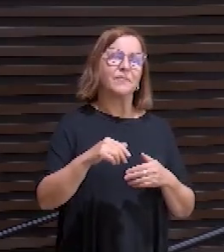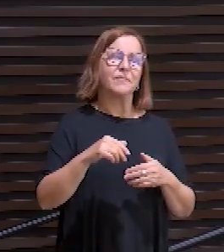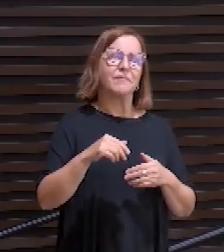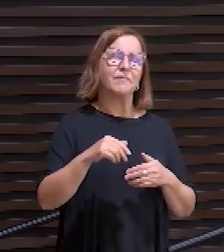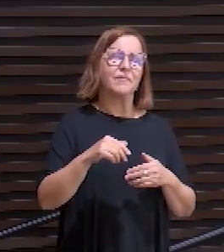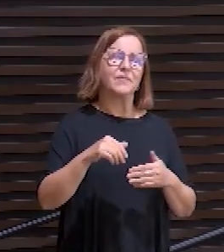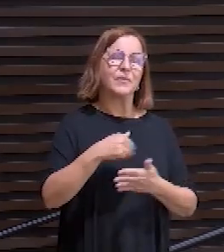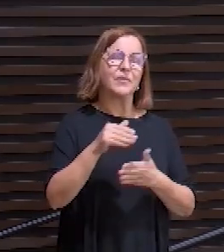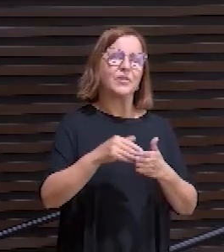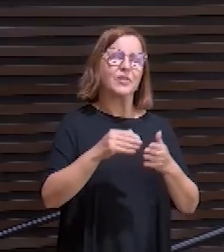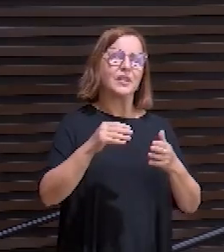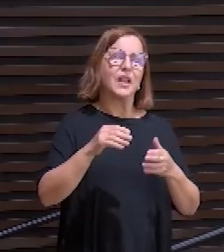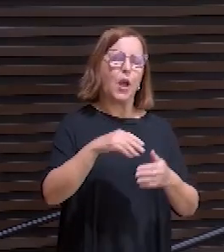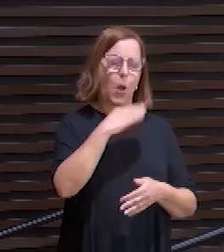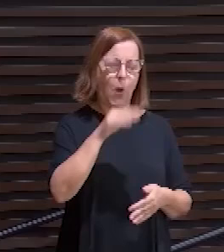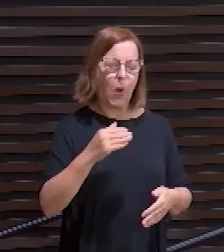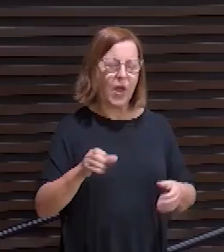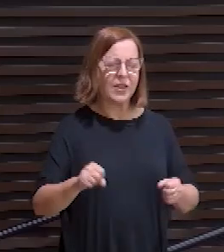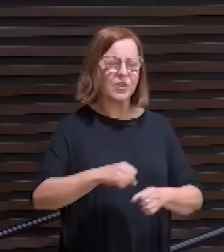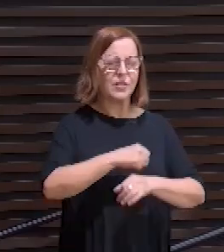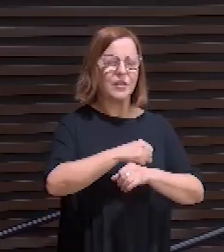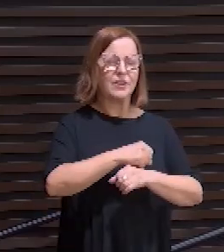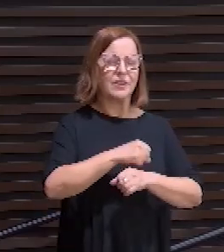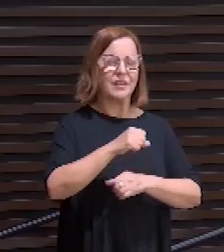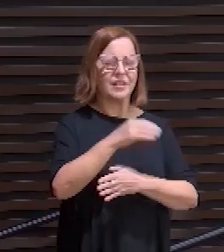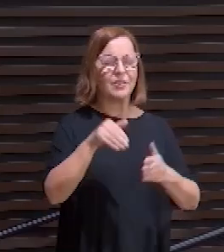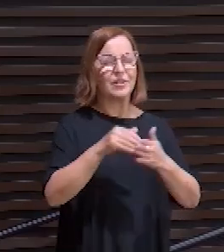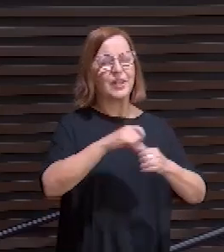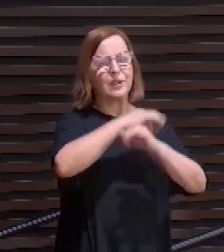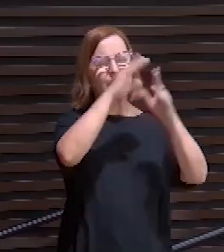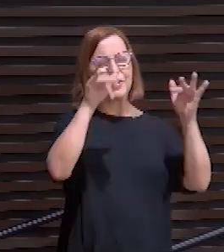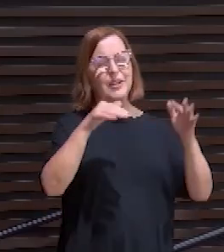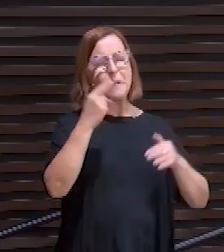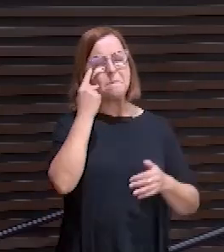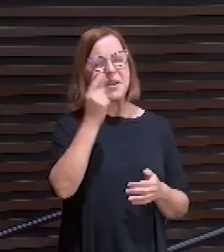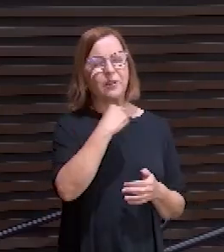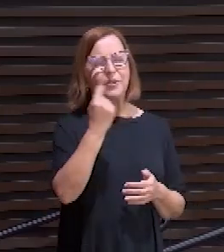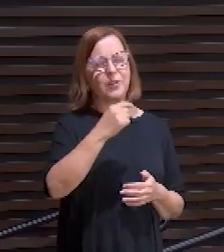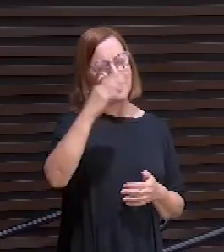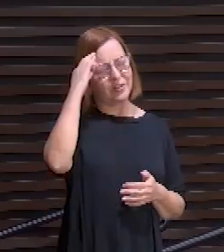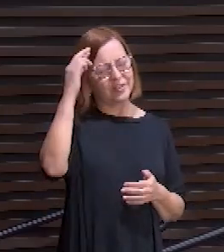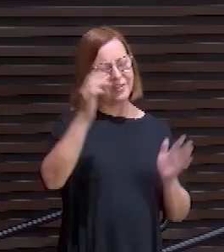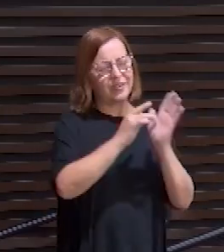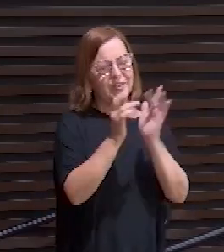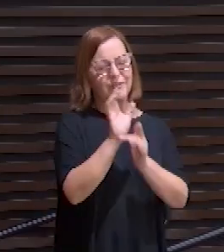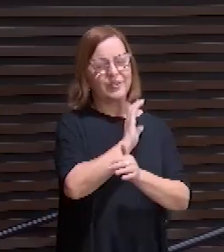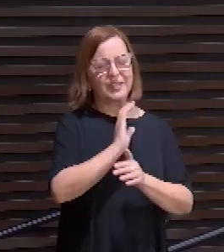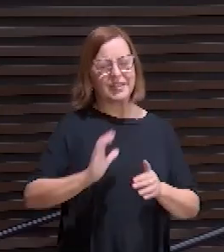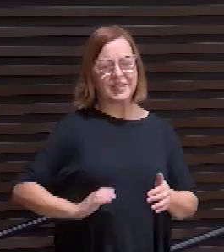digno, o nosso Salvador, o Senhor Jesus Cristo. É no nome dele que nós oramos e agradecemos a